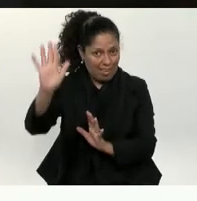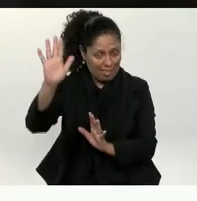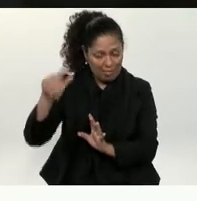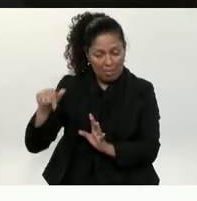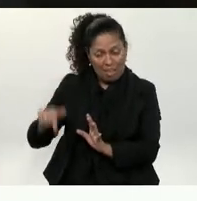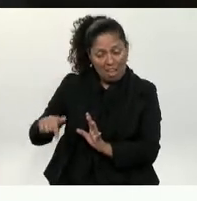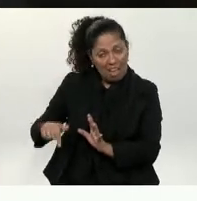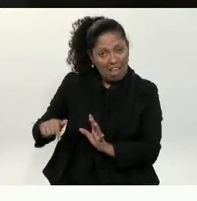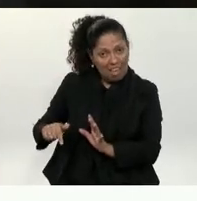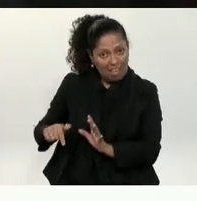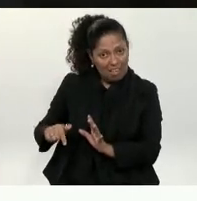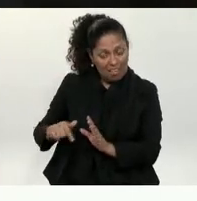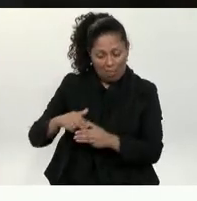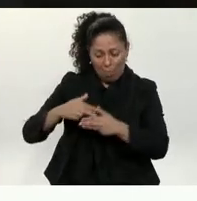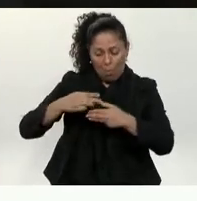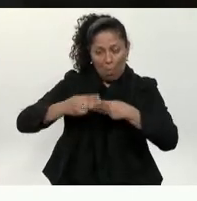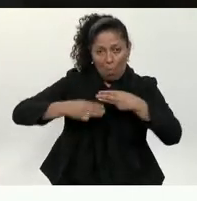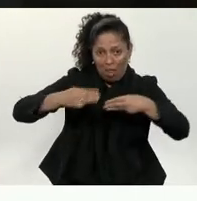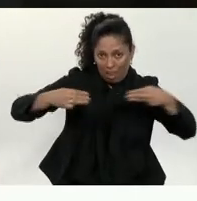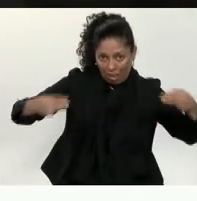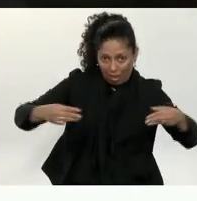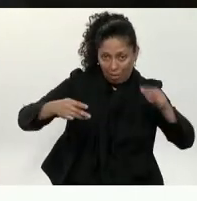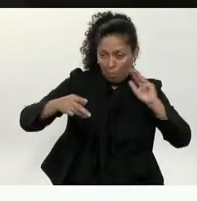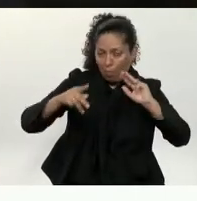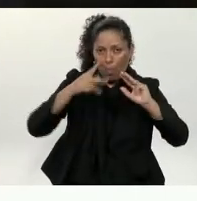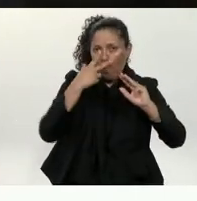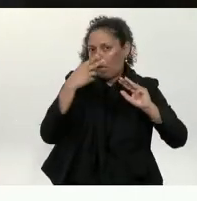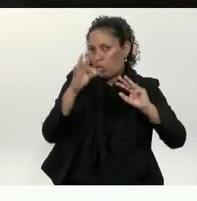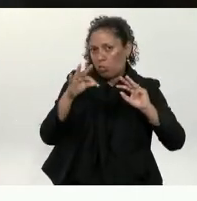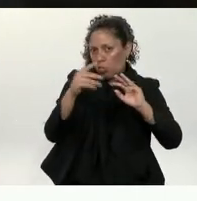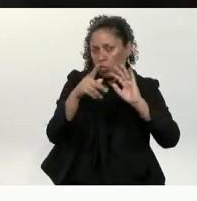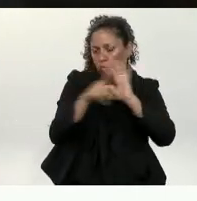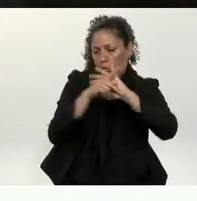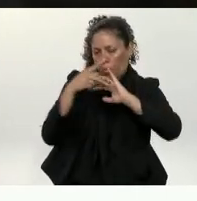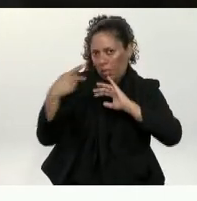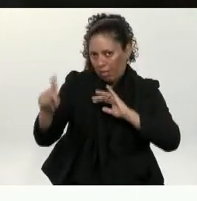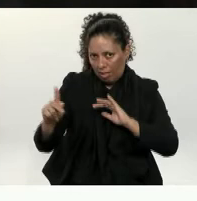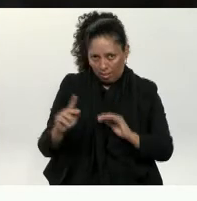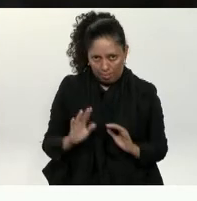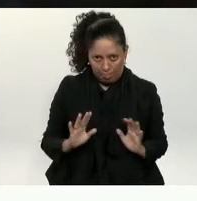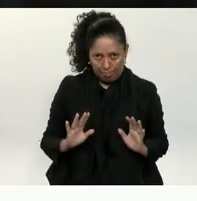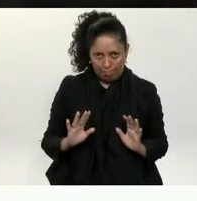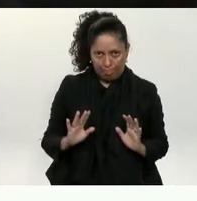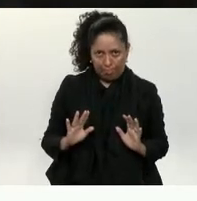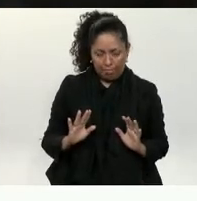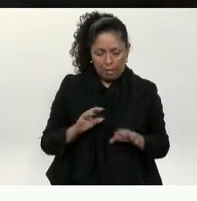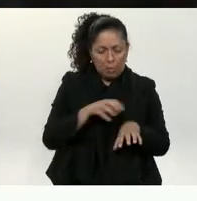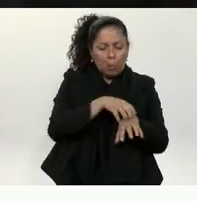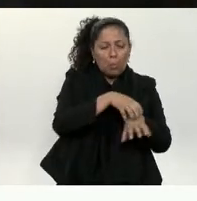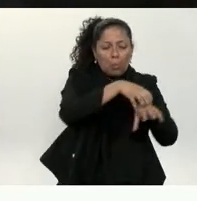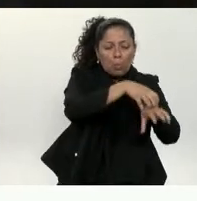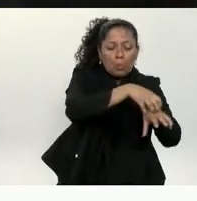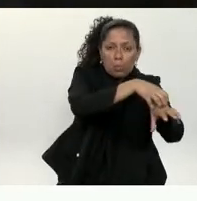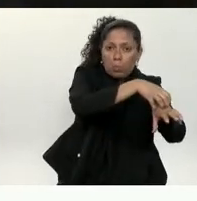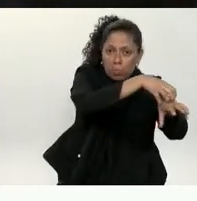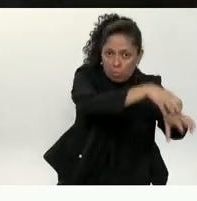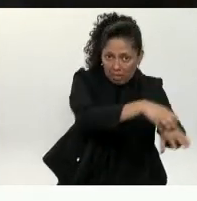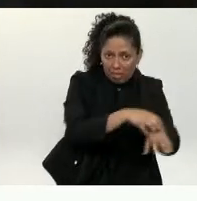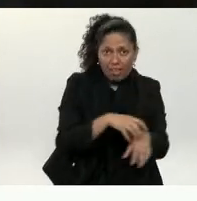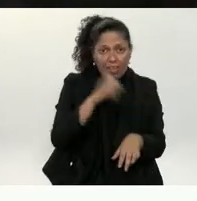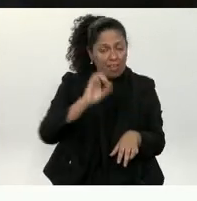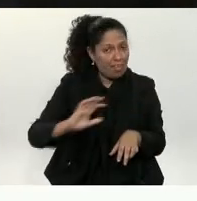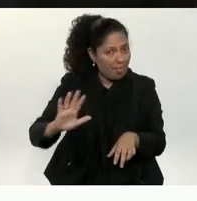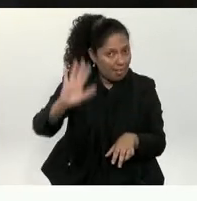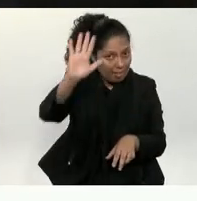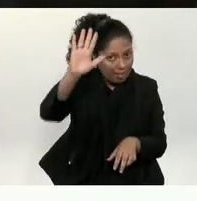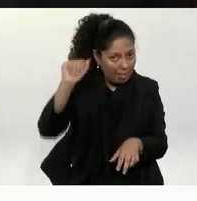dessas moléculas, não consegue atender, né? Nós tratamos aqui também do pagamento do transporte do gás, que é por tarifa postal,